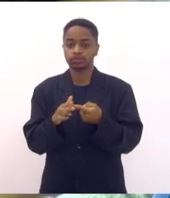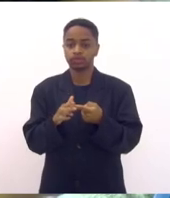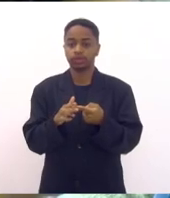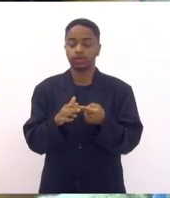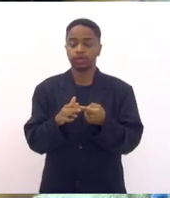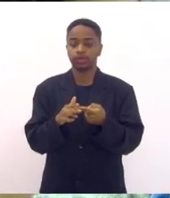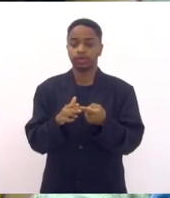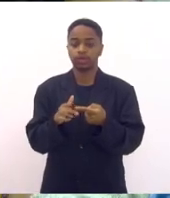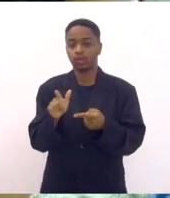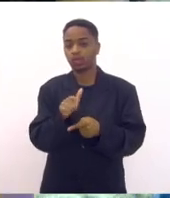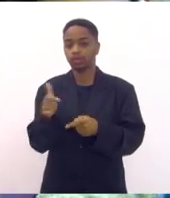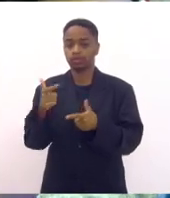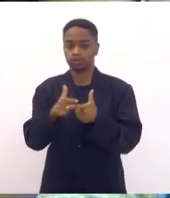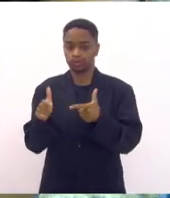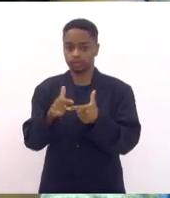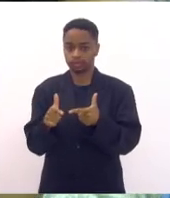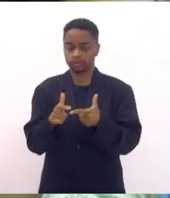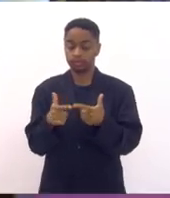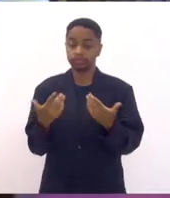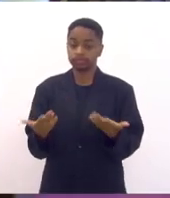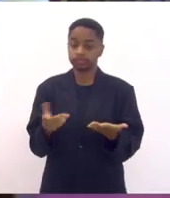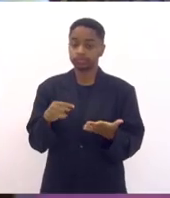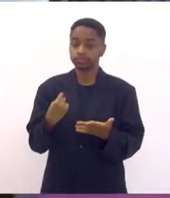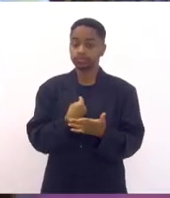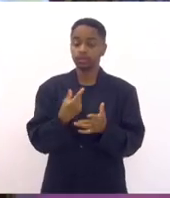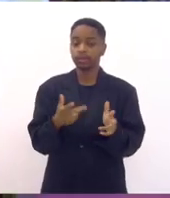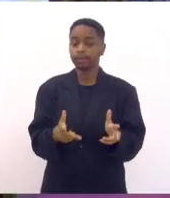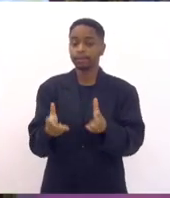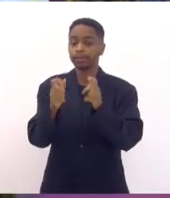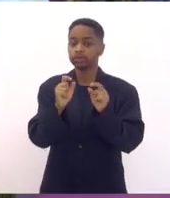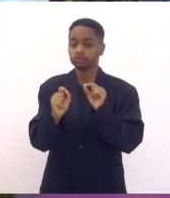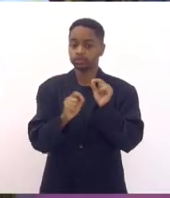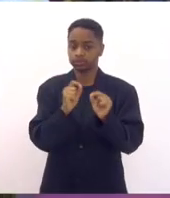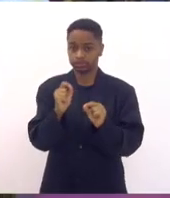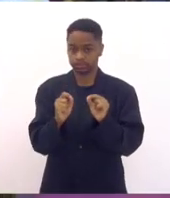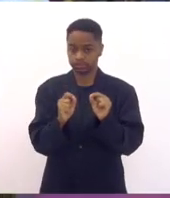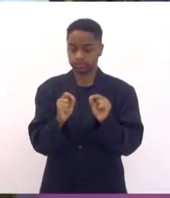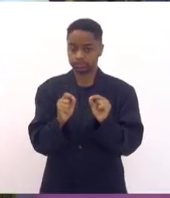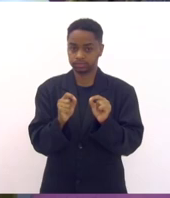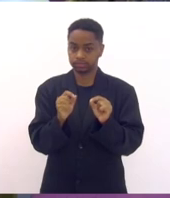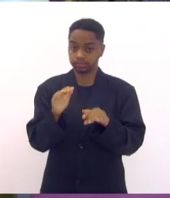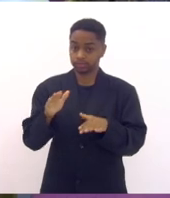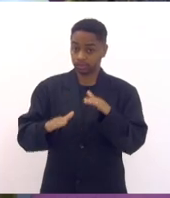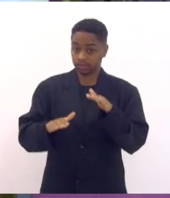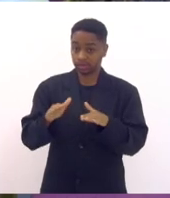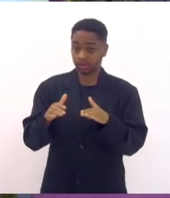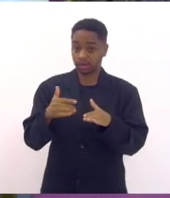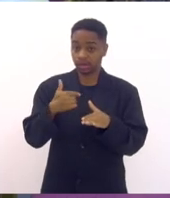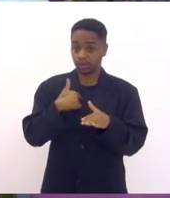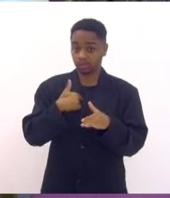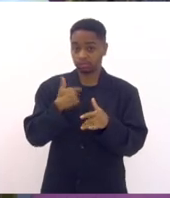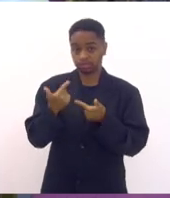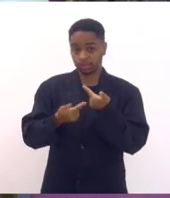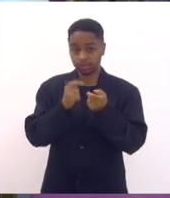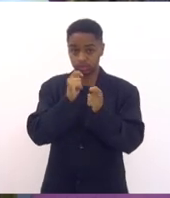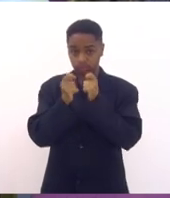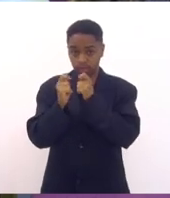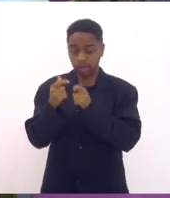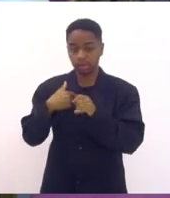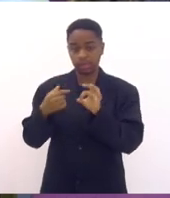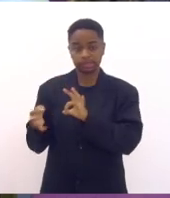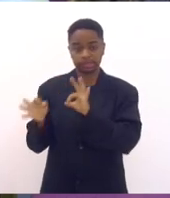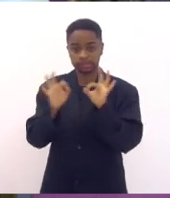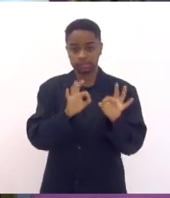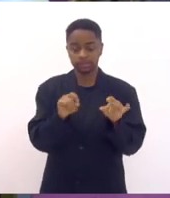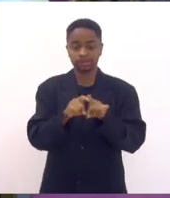o que a gente depara tem deparado com vários casos e talvez eu por ser jornalista fico assisti e é